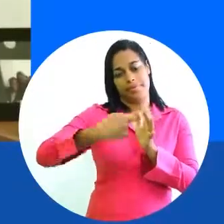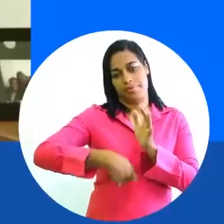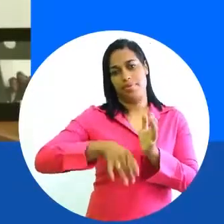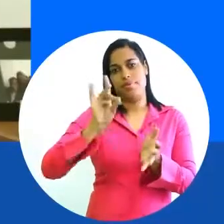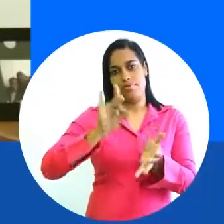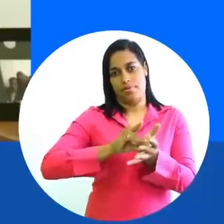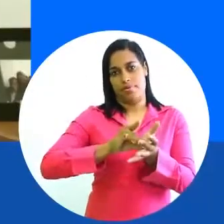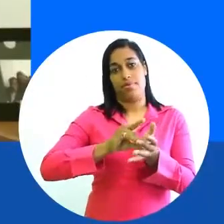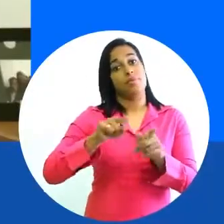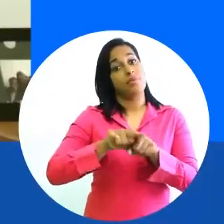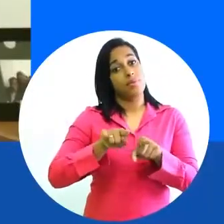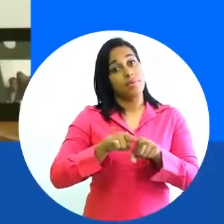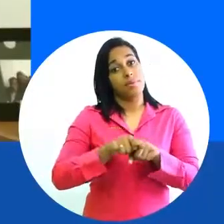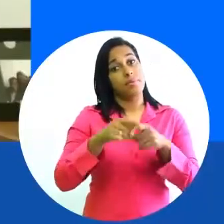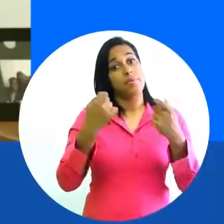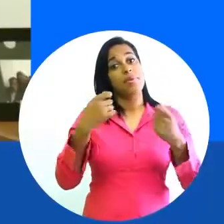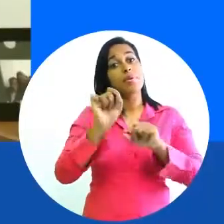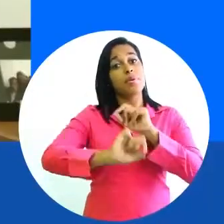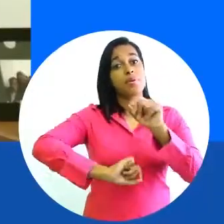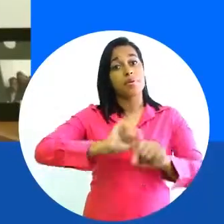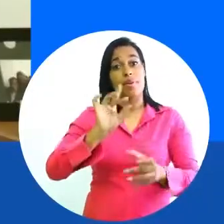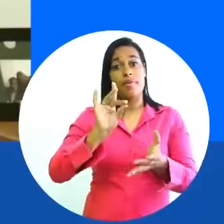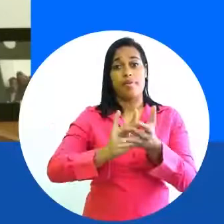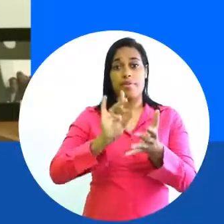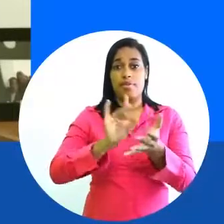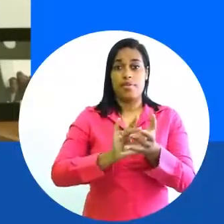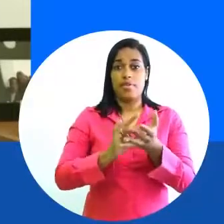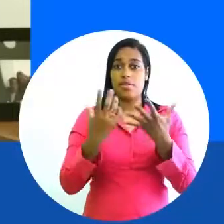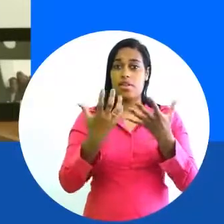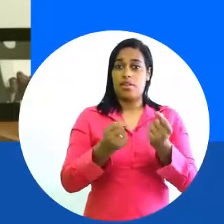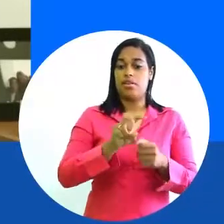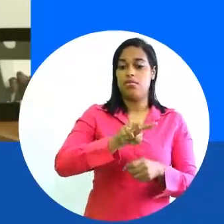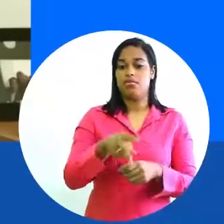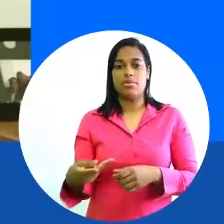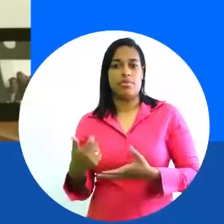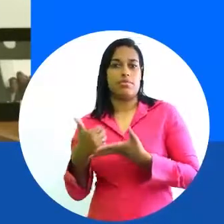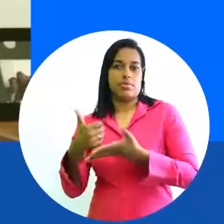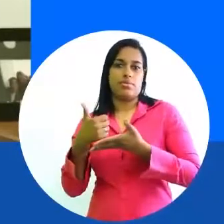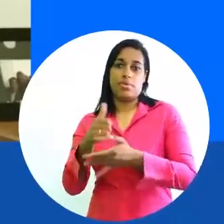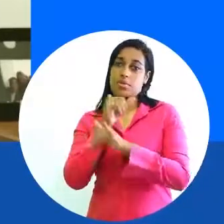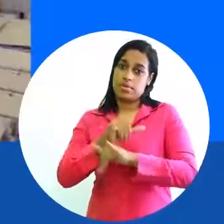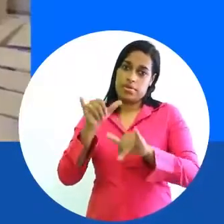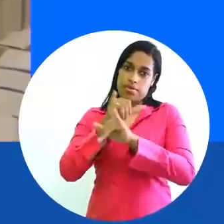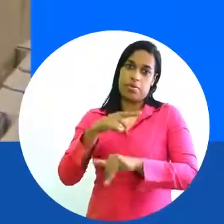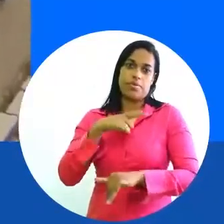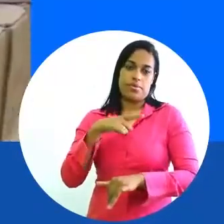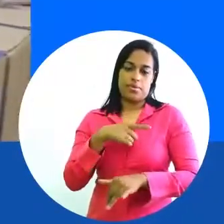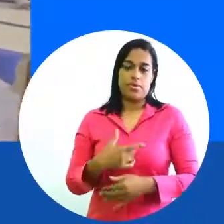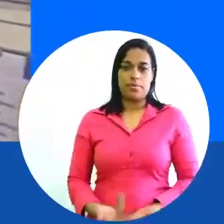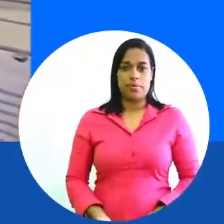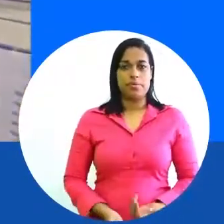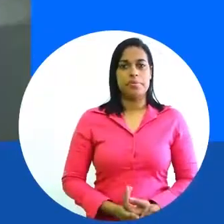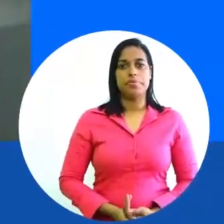Em contrapartida, a presunção da verdade está sempre do lado do contribuinte nas informações que ele presta.